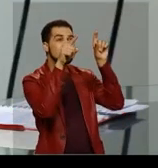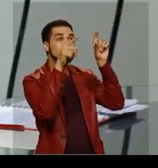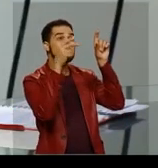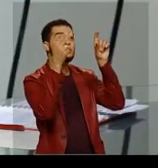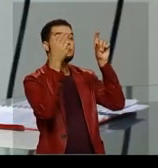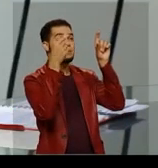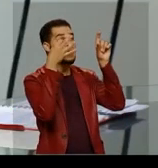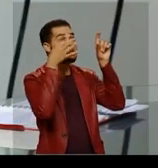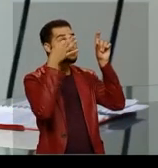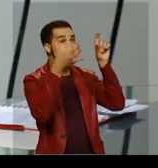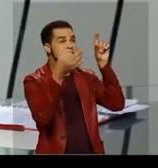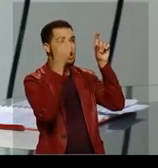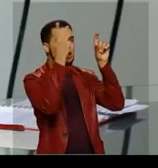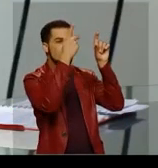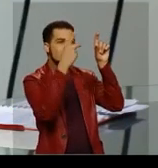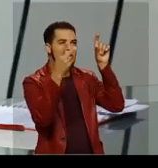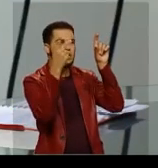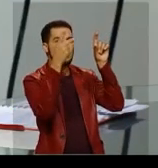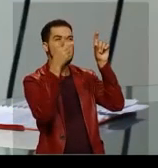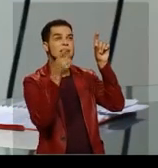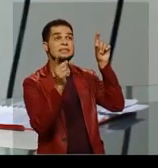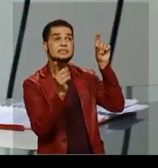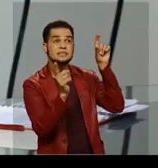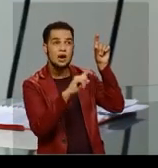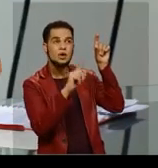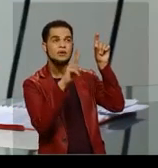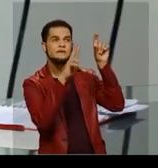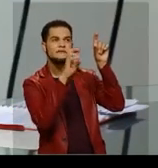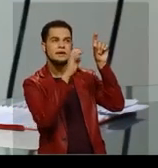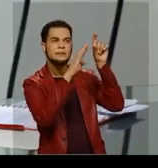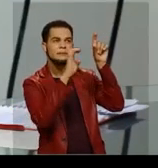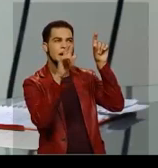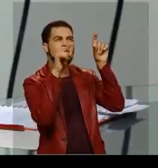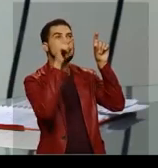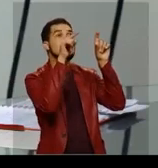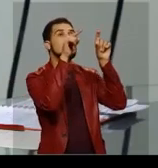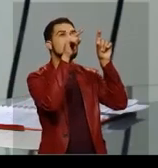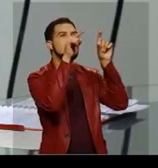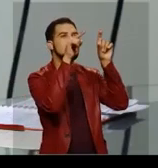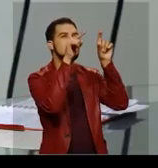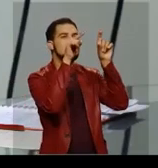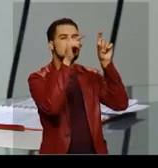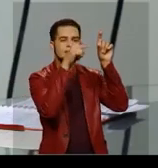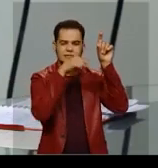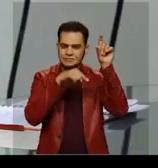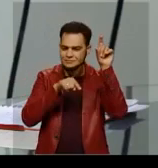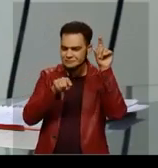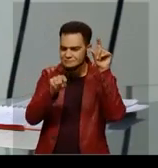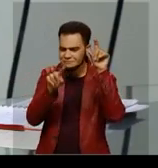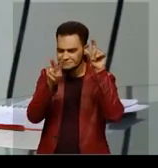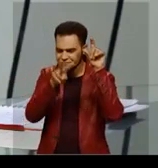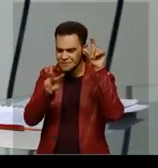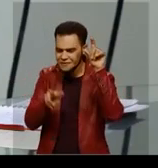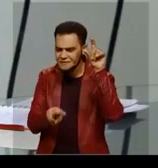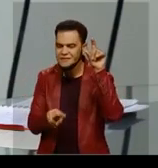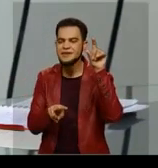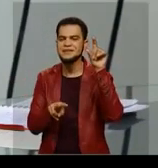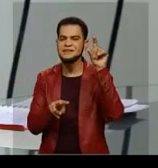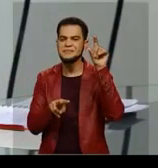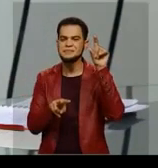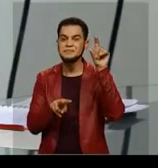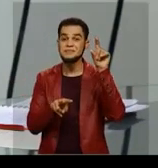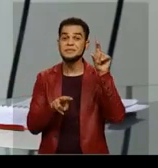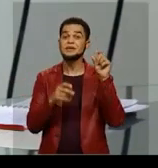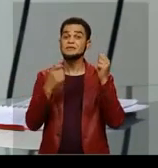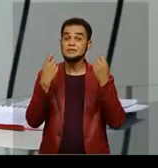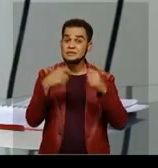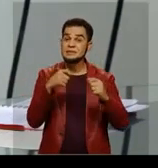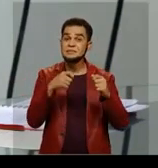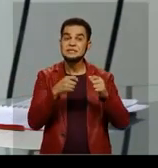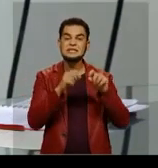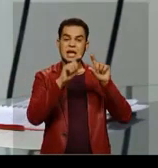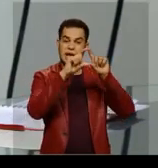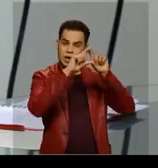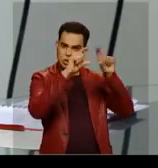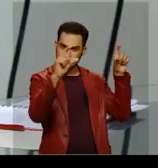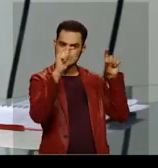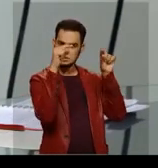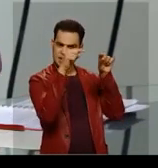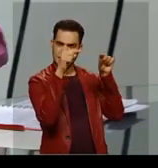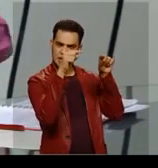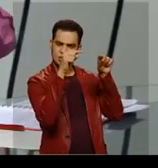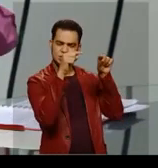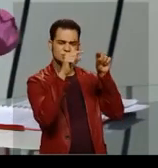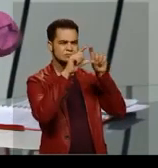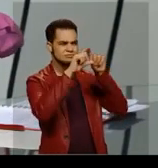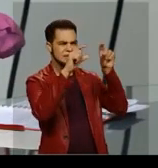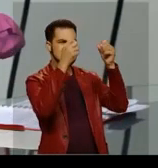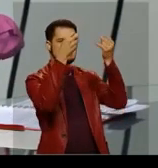Né? Então é prestar atenção, é pegar, é circular mesmo, riscar, falar, eu preciso achar isso aqui. Porque às vezes no enunciado